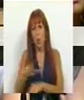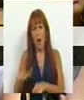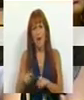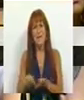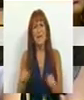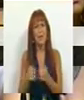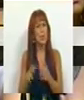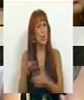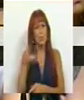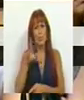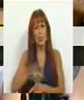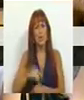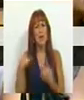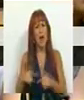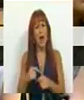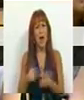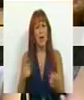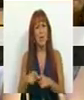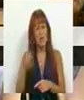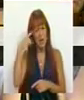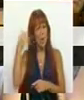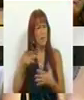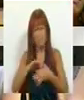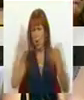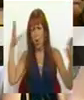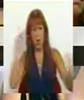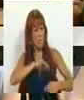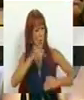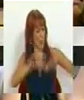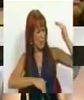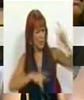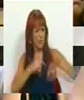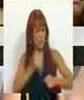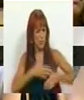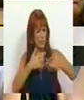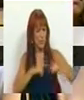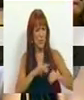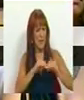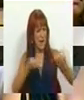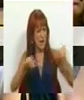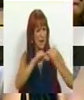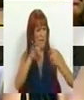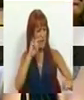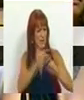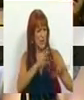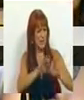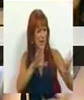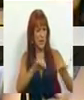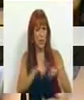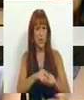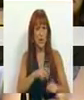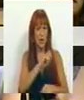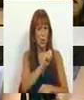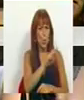E como em todo o país, subsiste uma incompreensível disparidade salarial entre profissionais com o mesmo nível de exigências, estejam